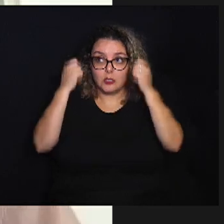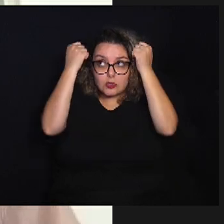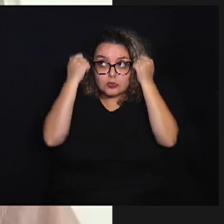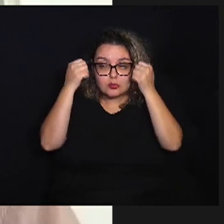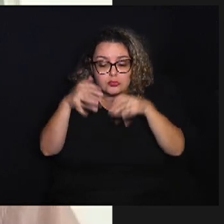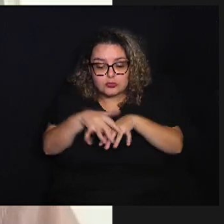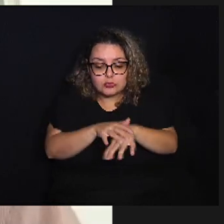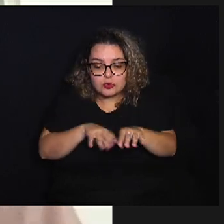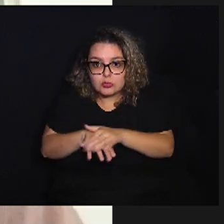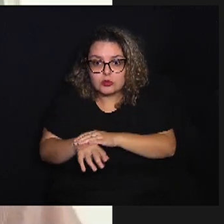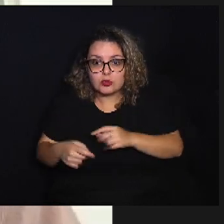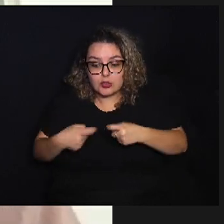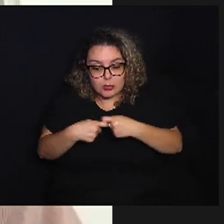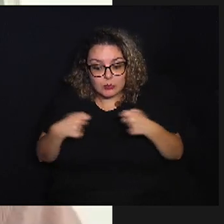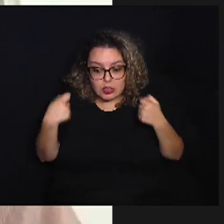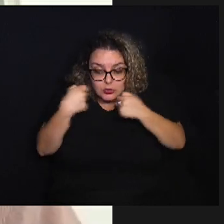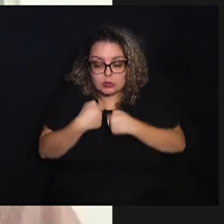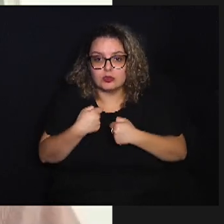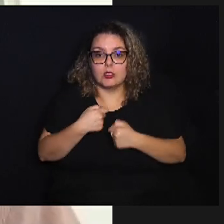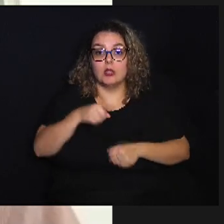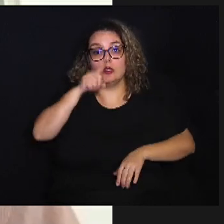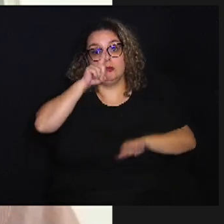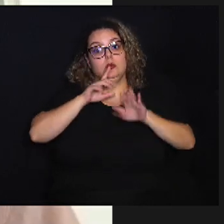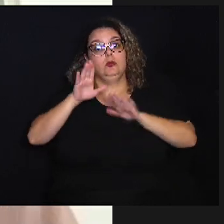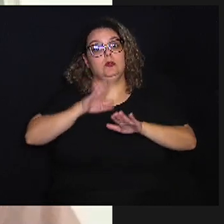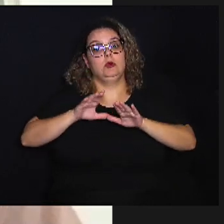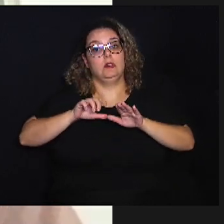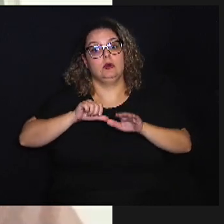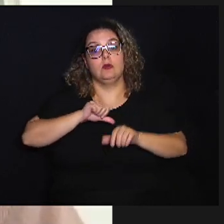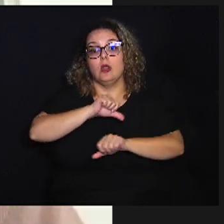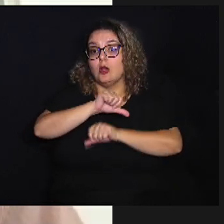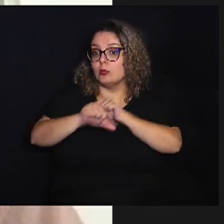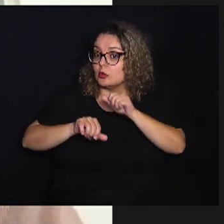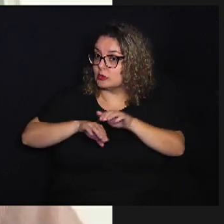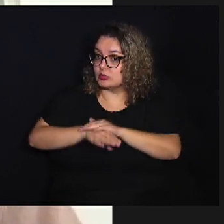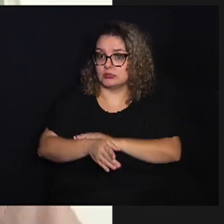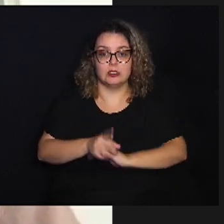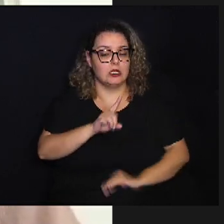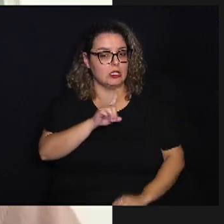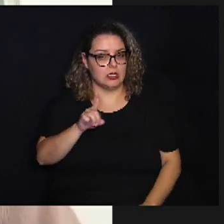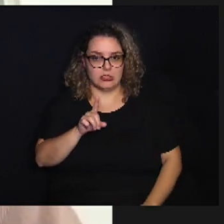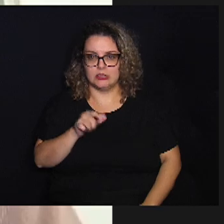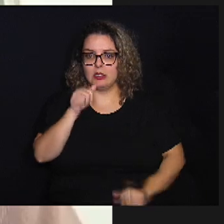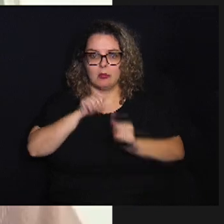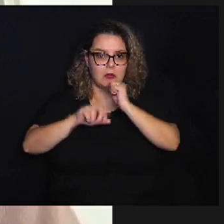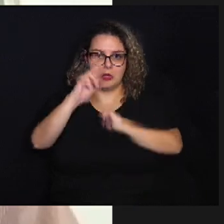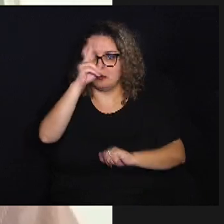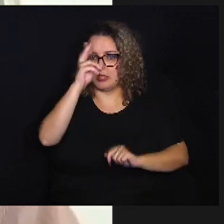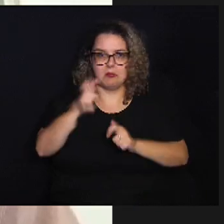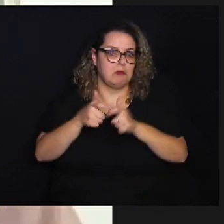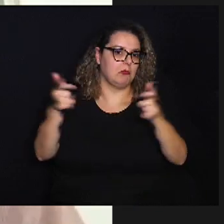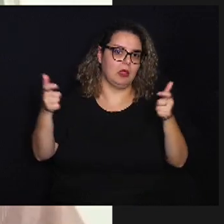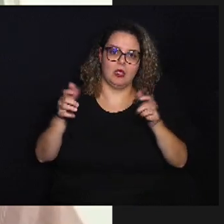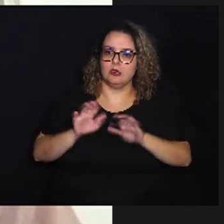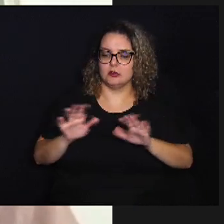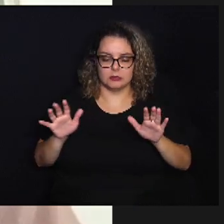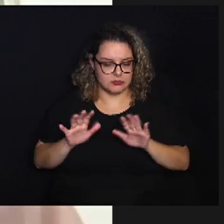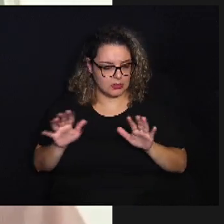não se expor extremo ao frio. Tomar cuidado com a mudança dos hábitos, não consumir bebida alcoólica em excesso,